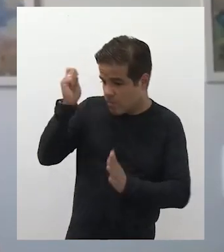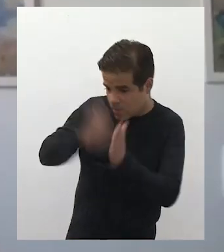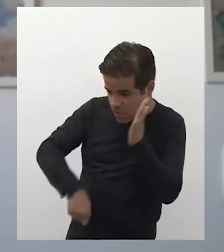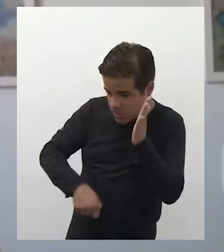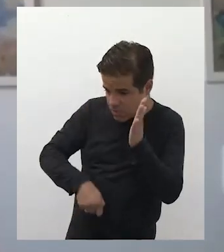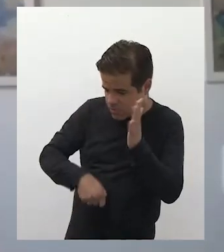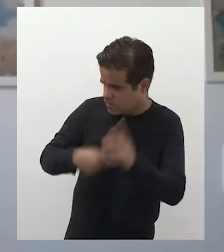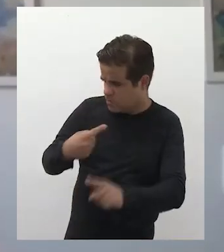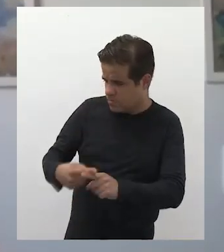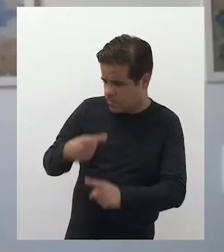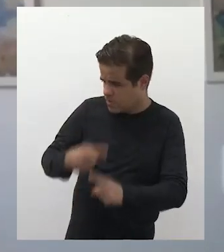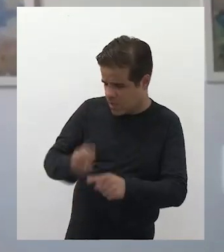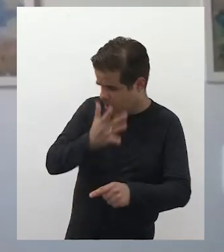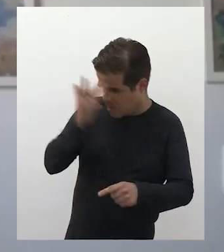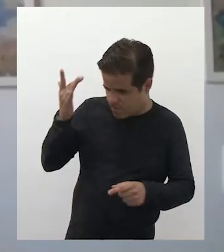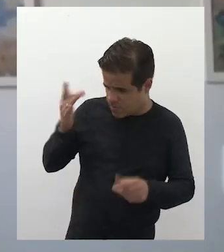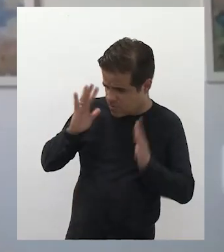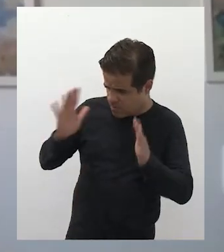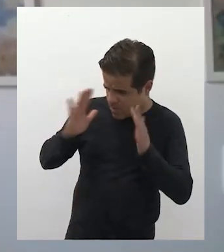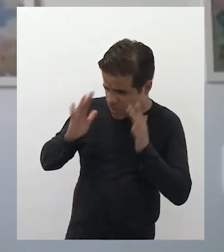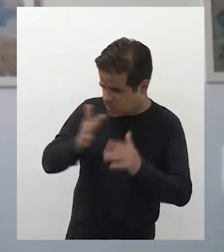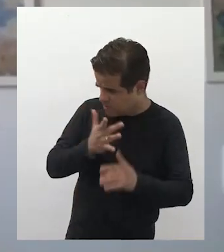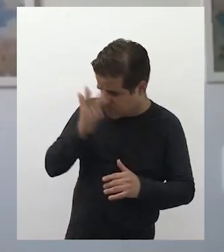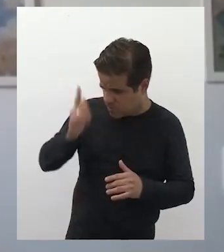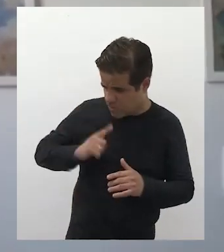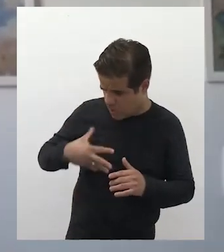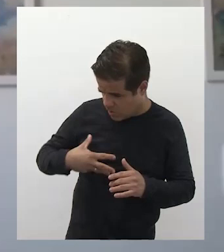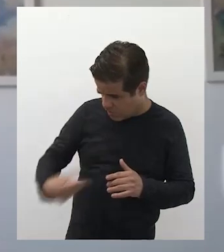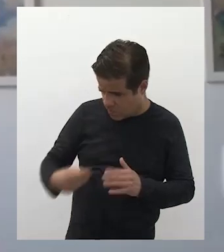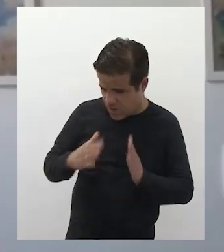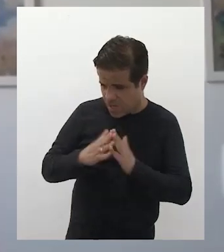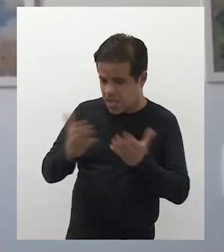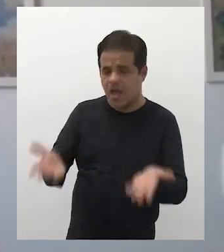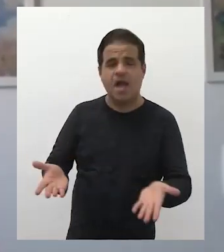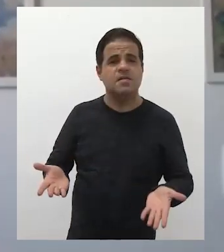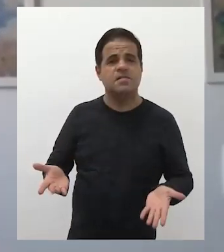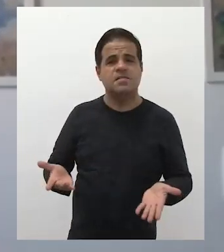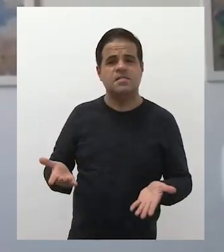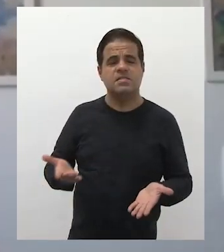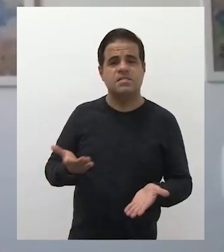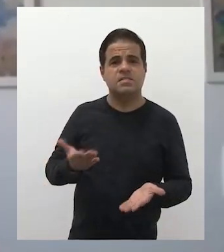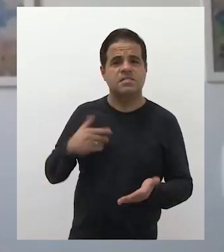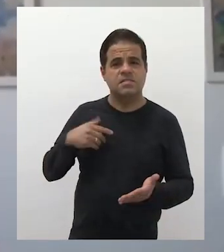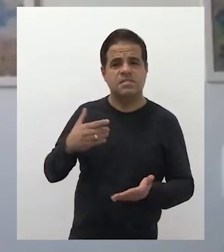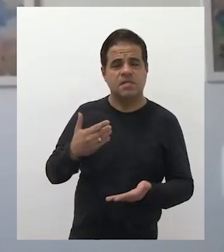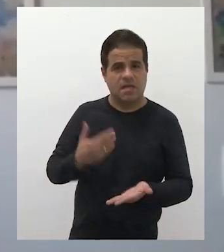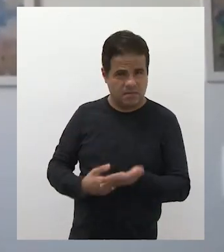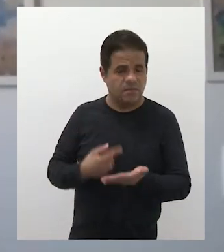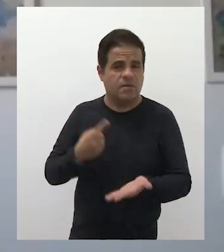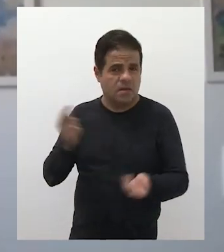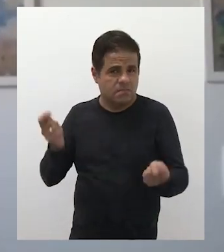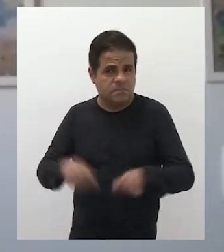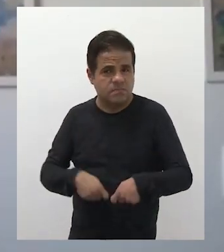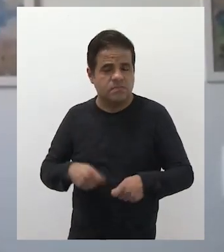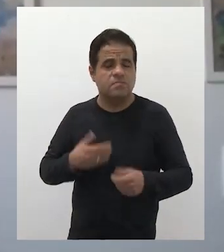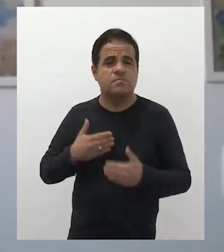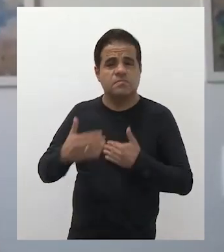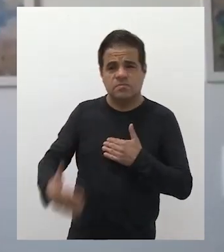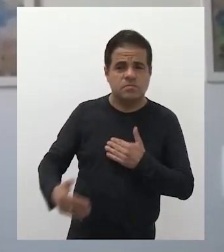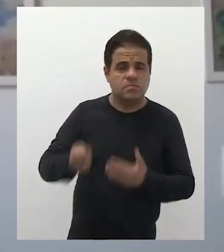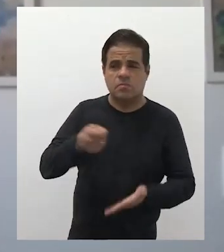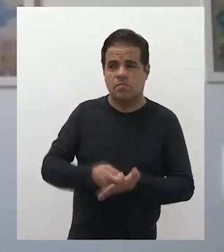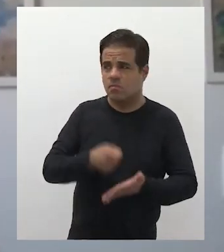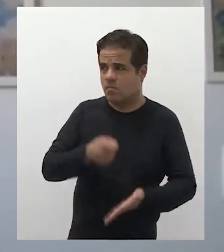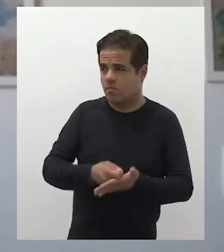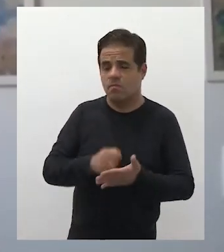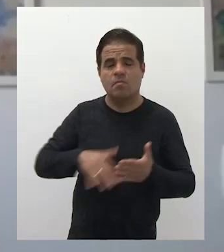E por que a pessoa, imagina só, alguém tem um filho em casa, faz parto domiciliar, porque é uma possibilidade, ninguém é obrigado a ir